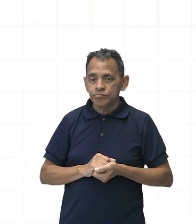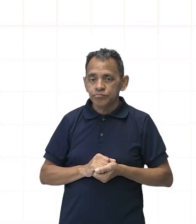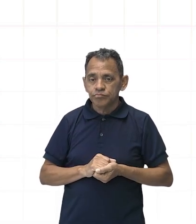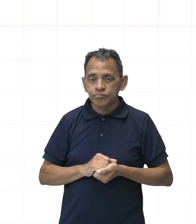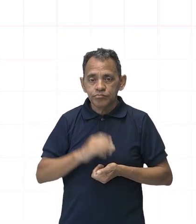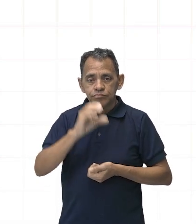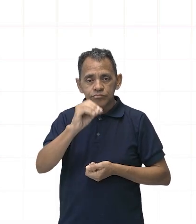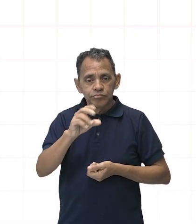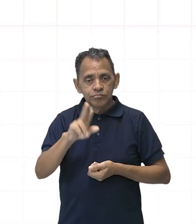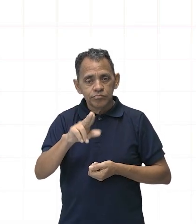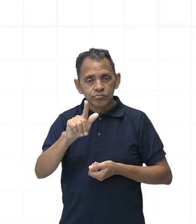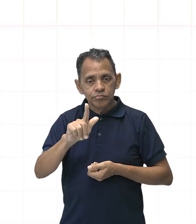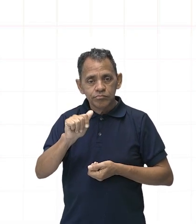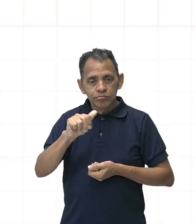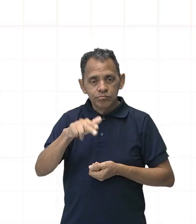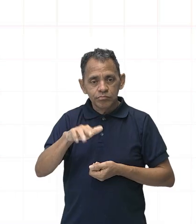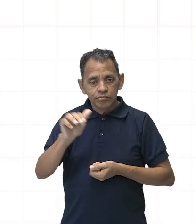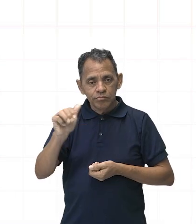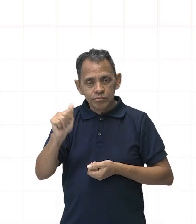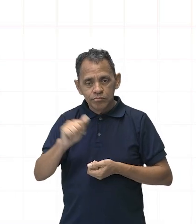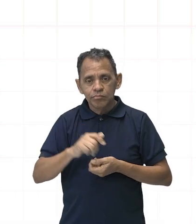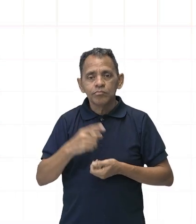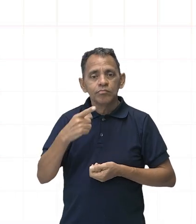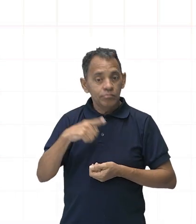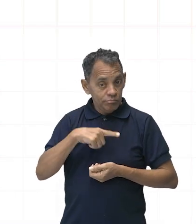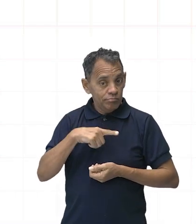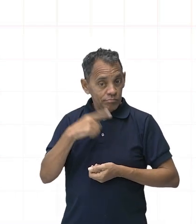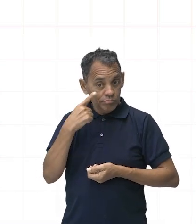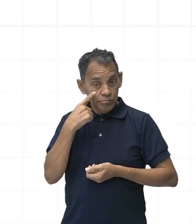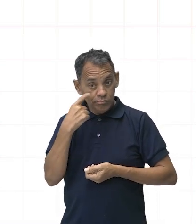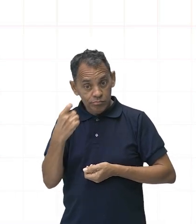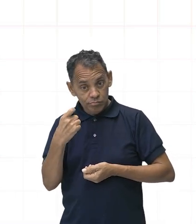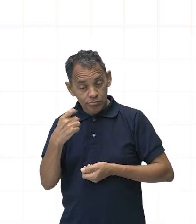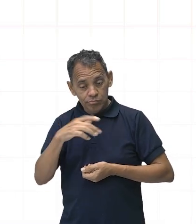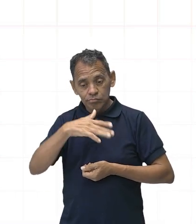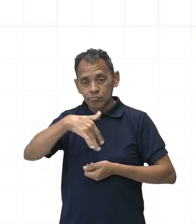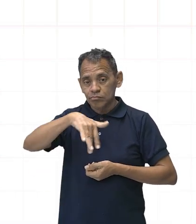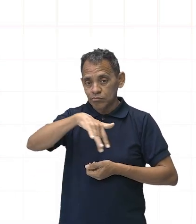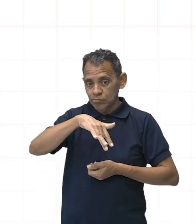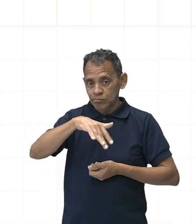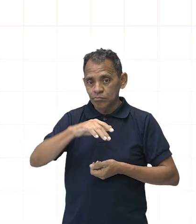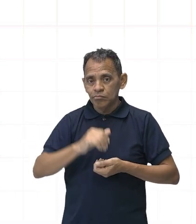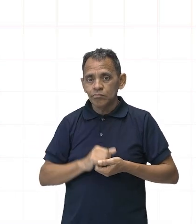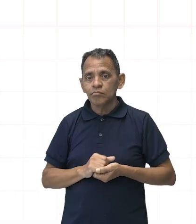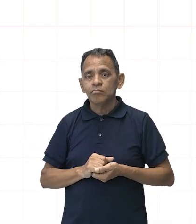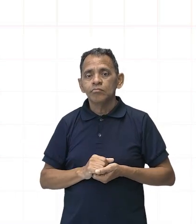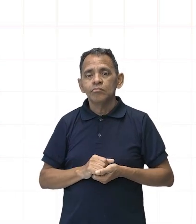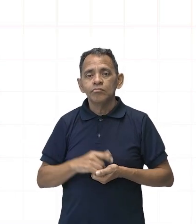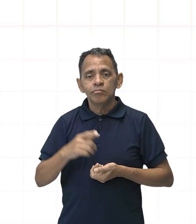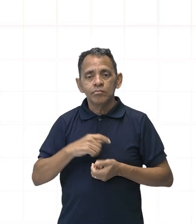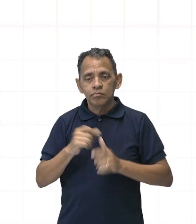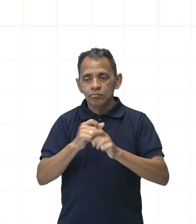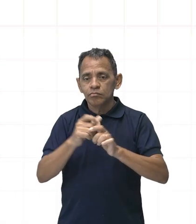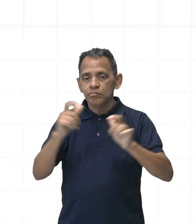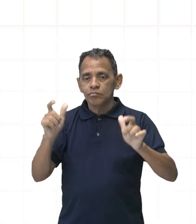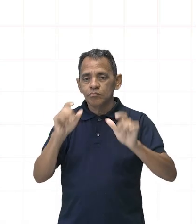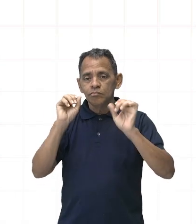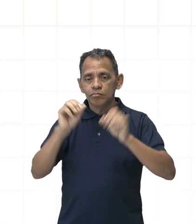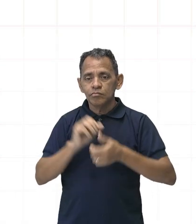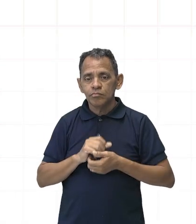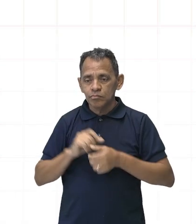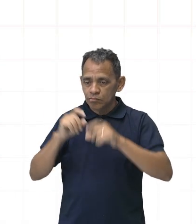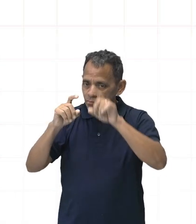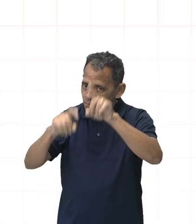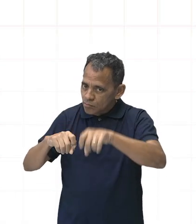em crescente interesse, né, na parte da sustentabilidade, e isso levou ao aumento do quê? Da